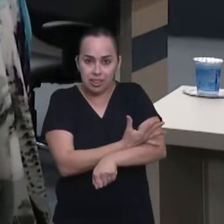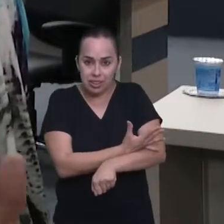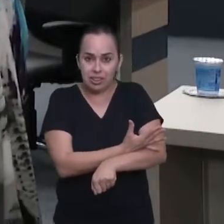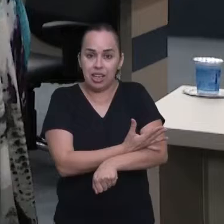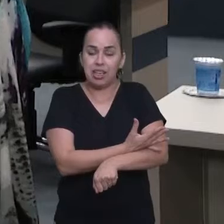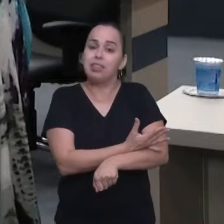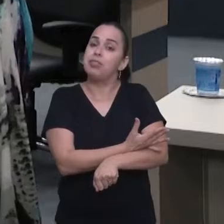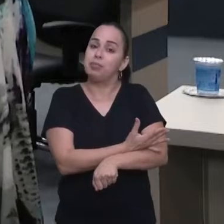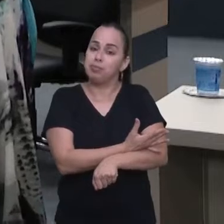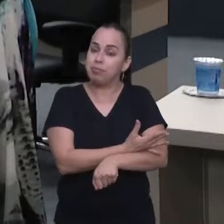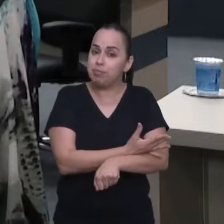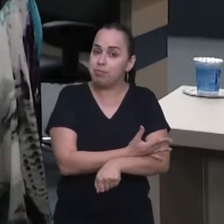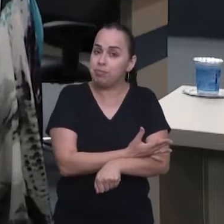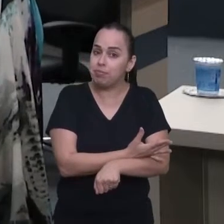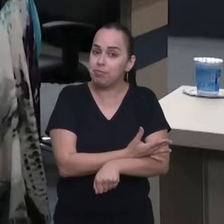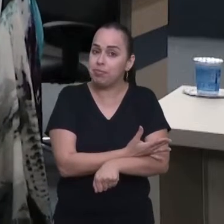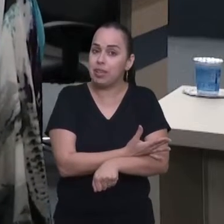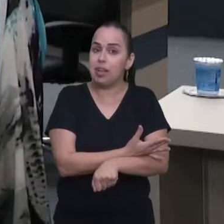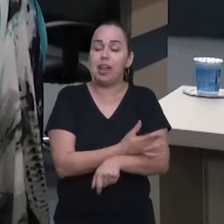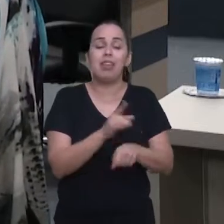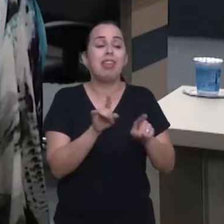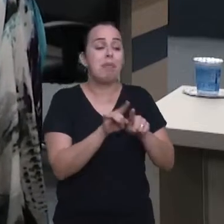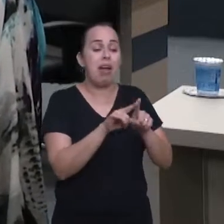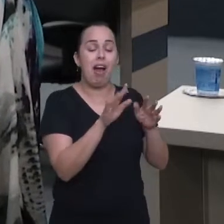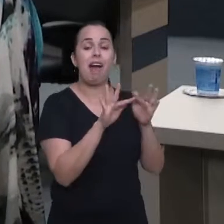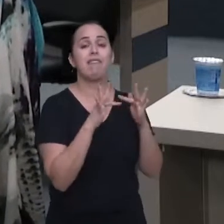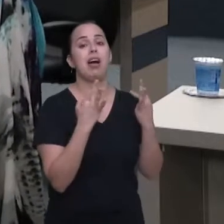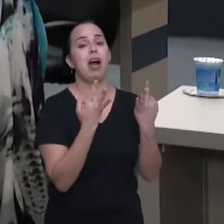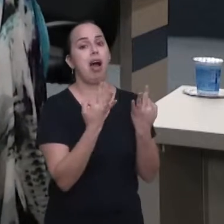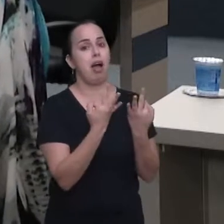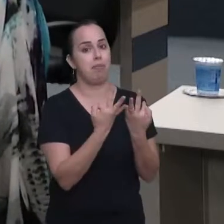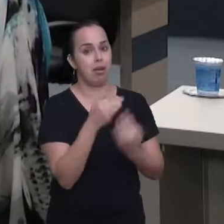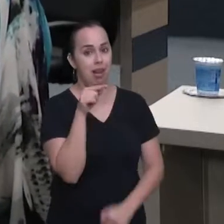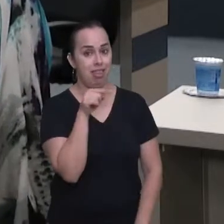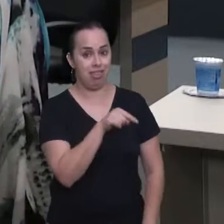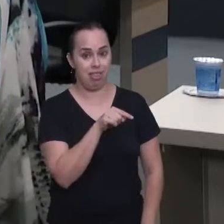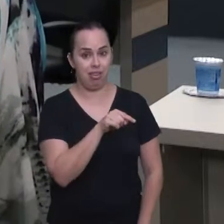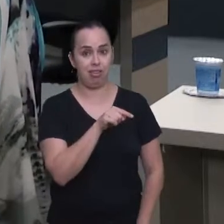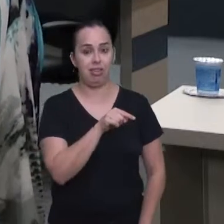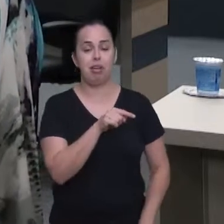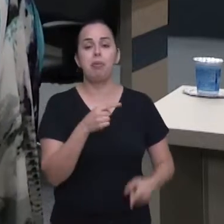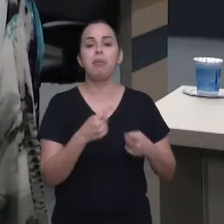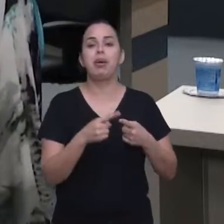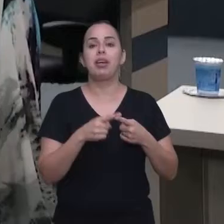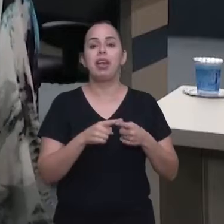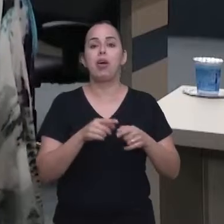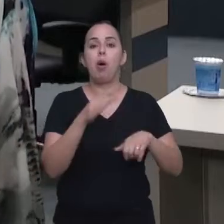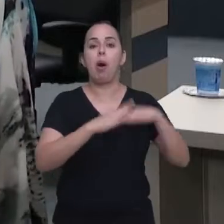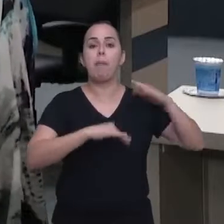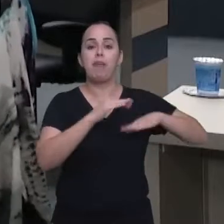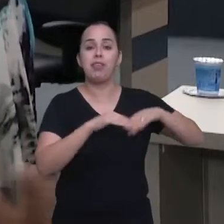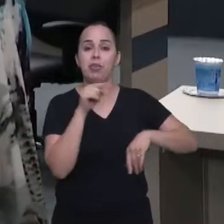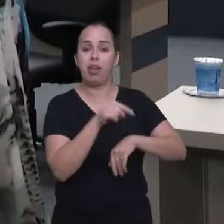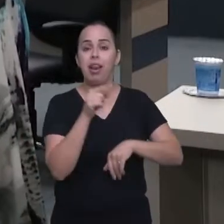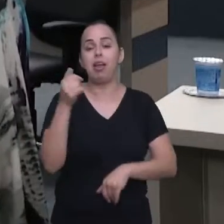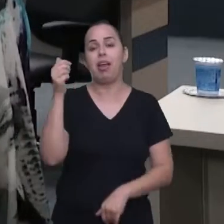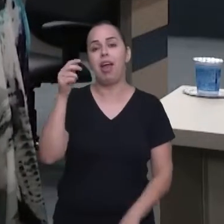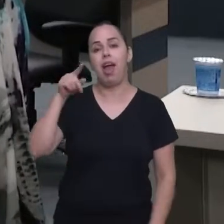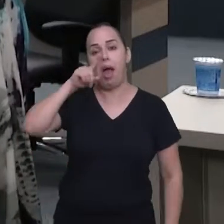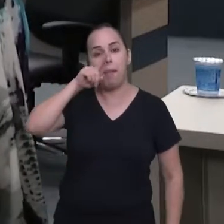atos. A família também, né, que sempre fica muito tensa pelo tipo de atividade que o